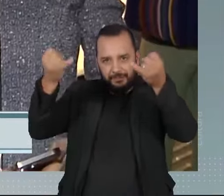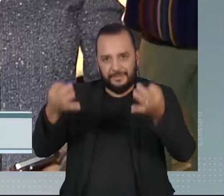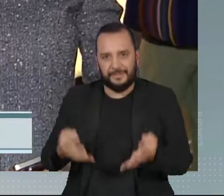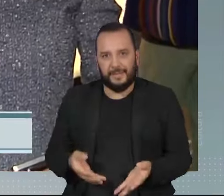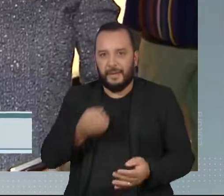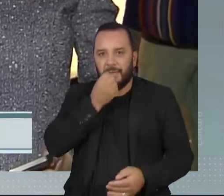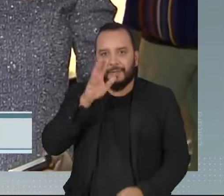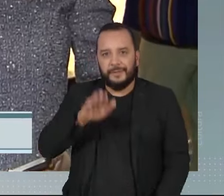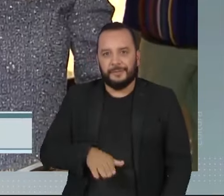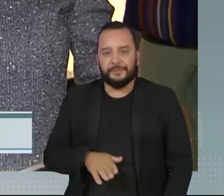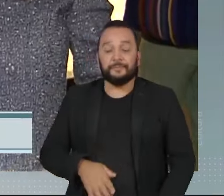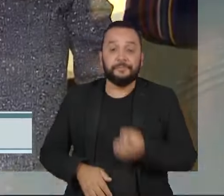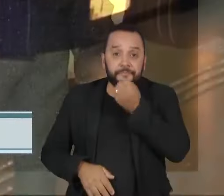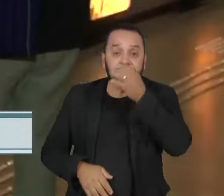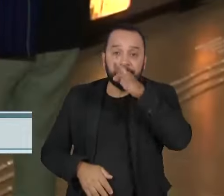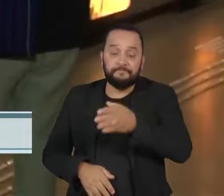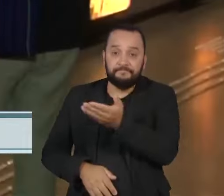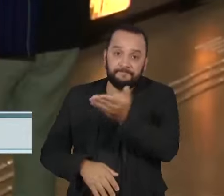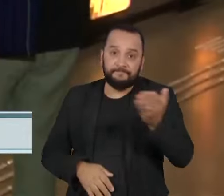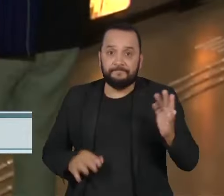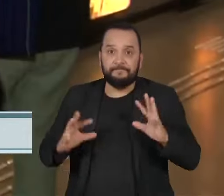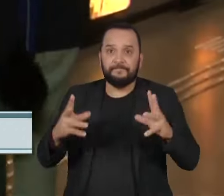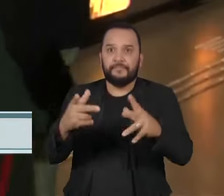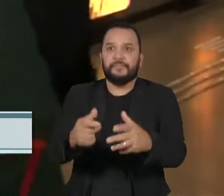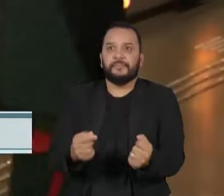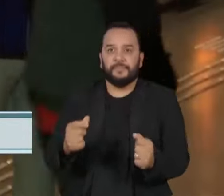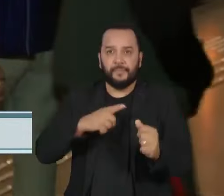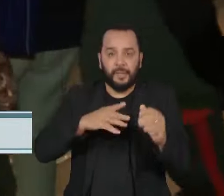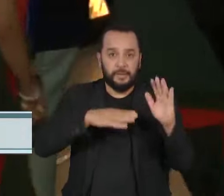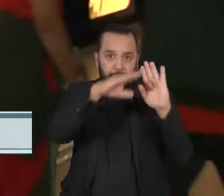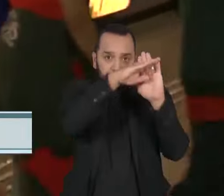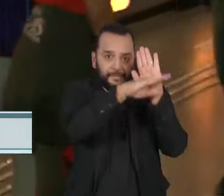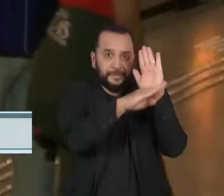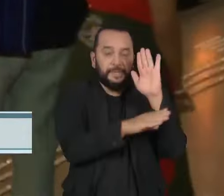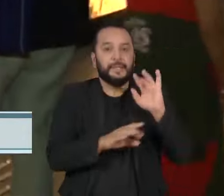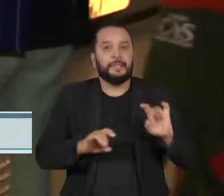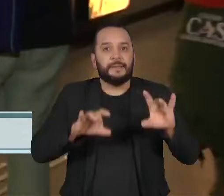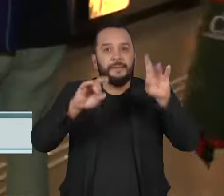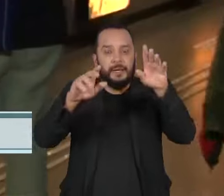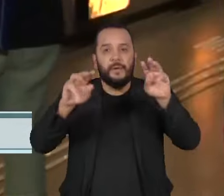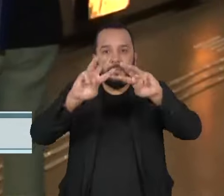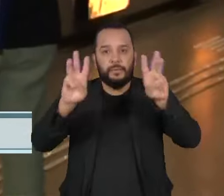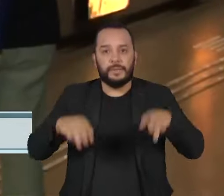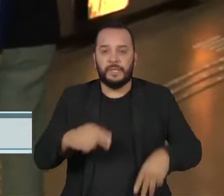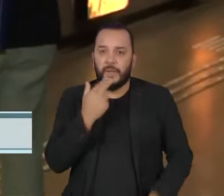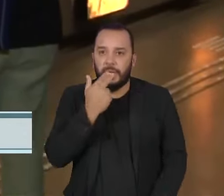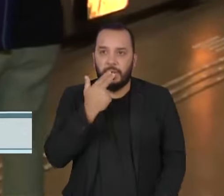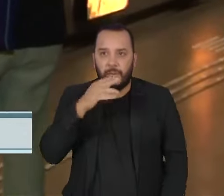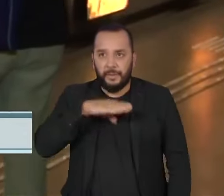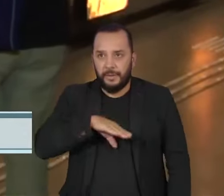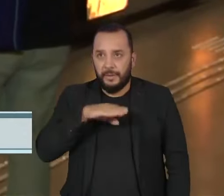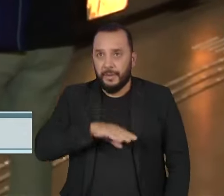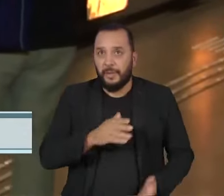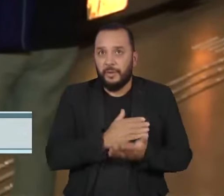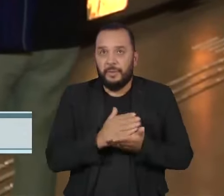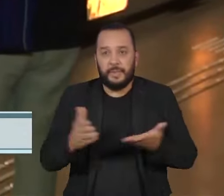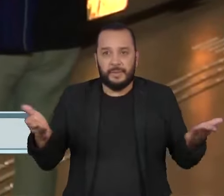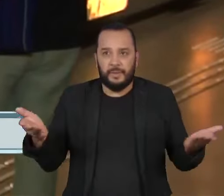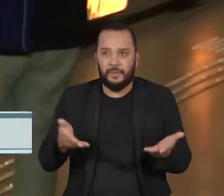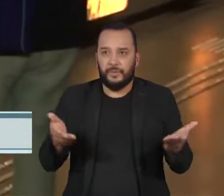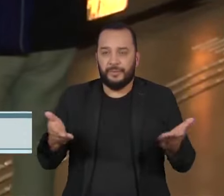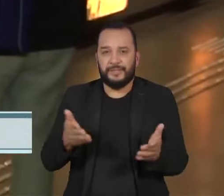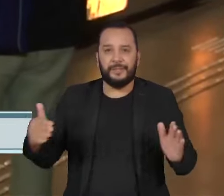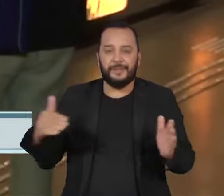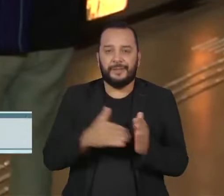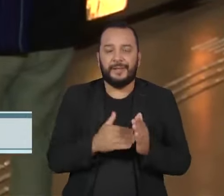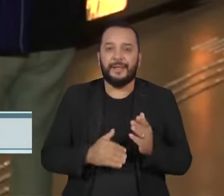Oi, Aldo. Boa tarde a você, boa tarde a todos. A programação especial do Museu da Língua Portuguesa começa hoje e vai até o dia